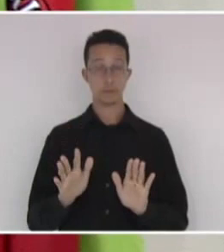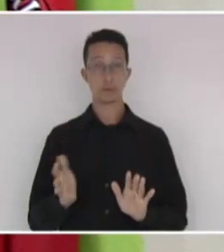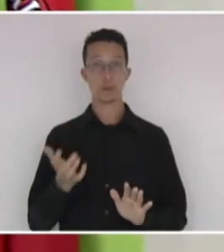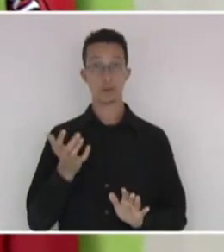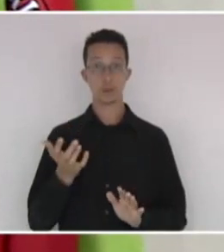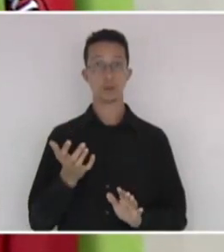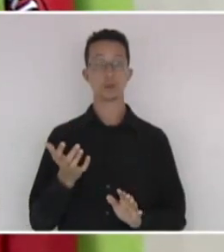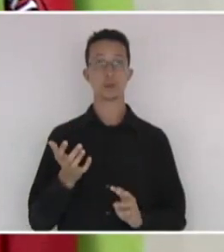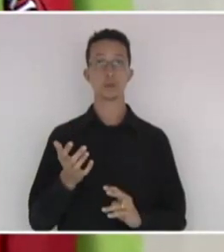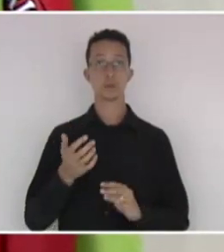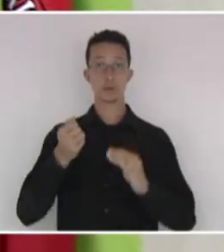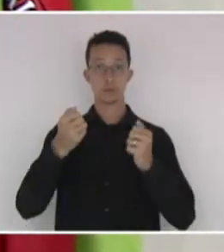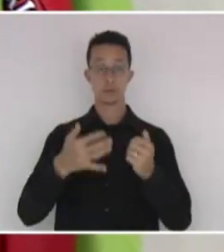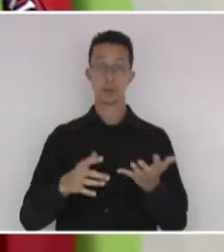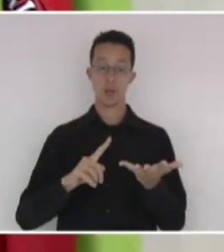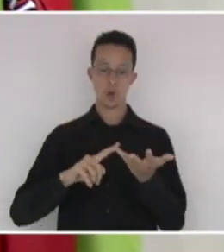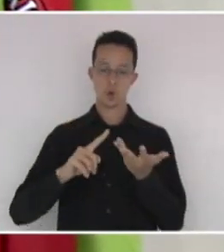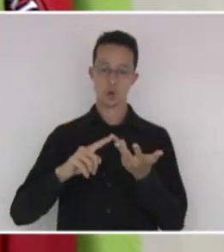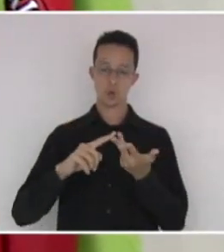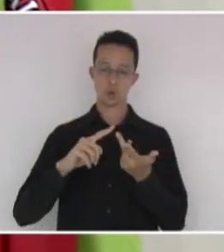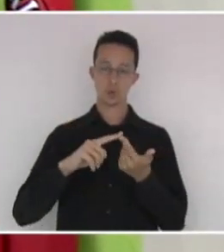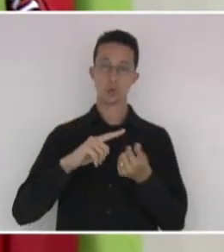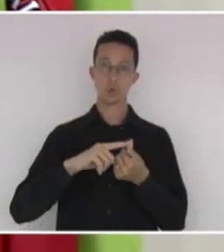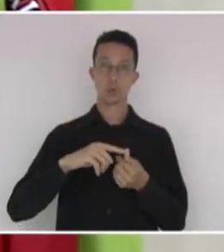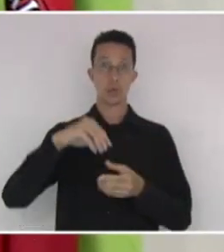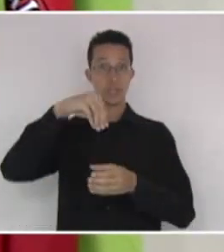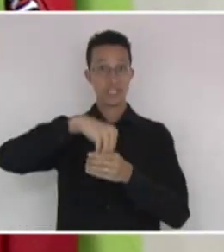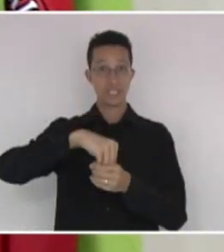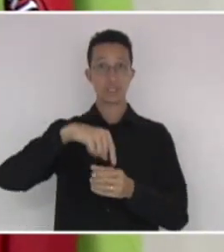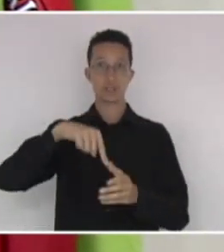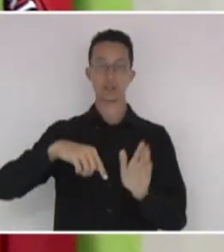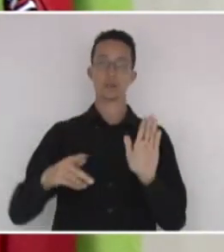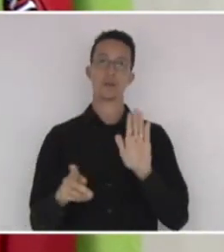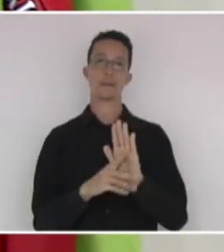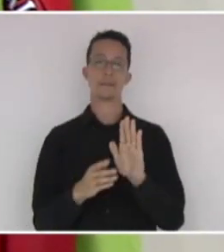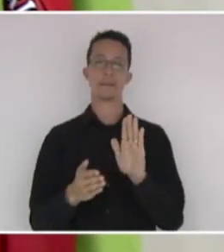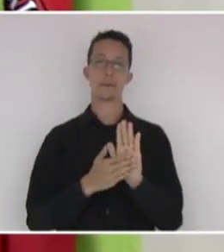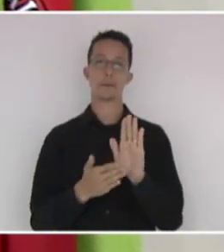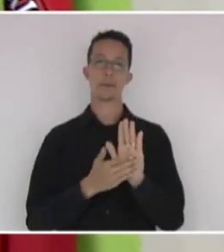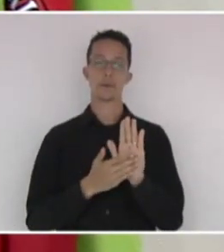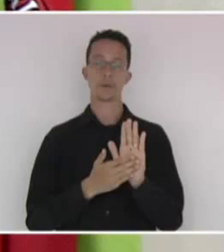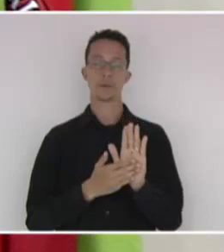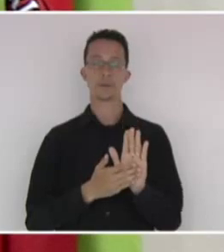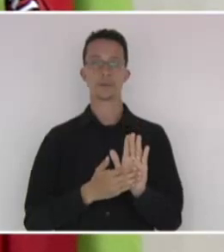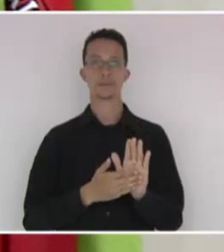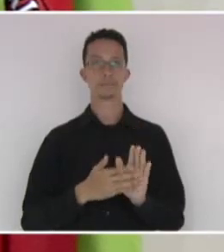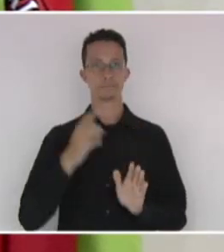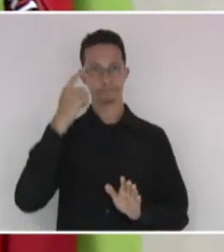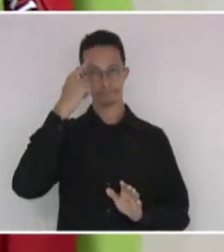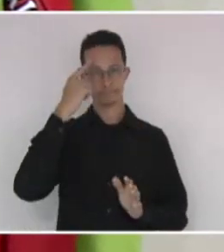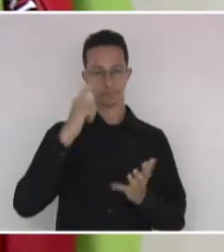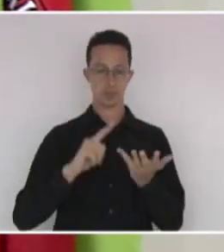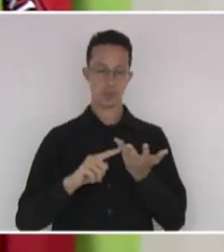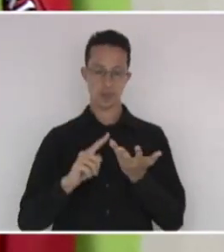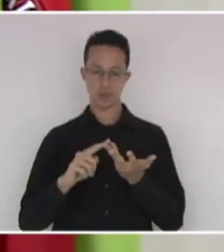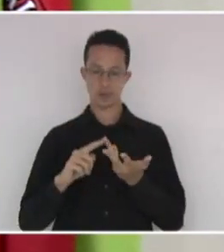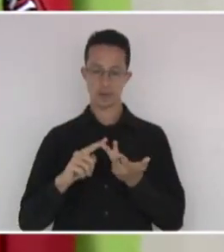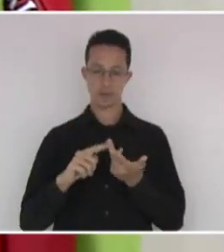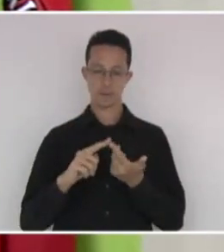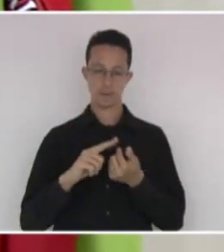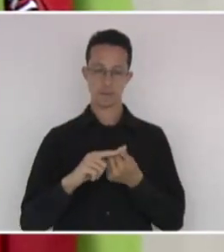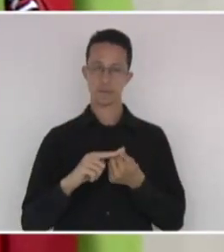outros aspectos desta proposta, que entendo, inclusive, aspectos esses que vão